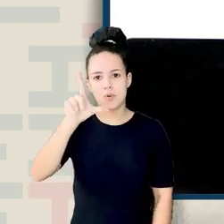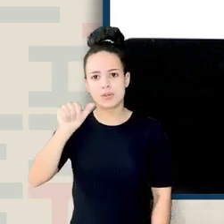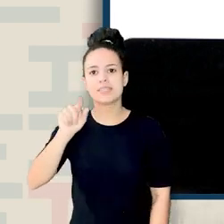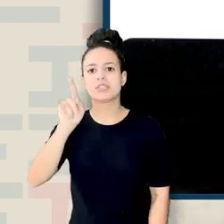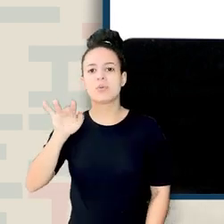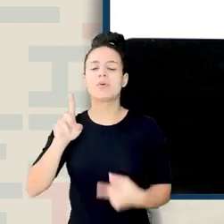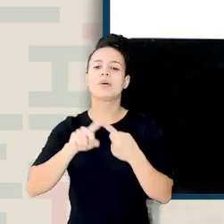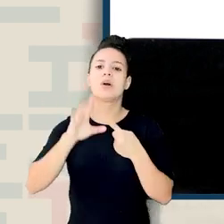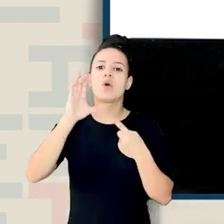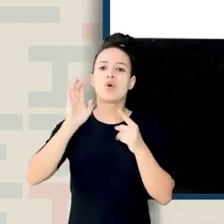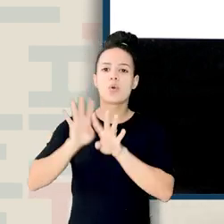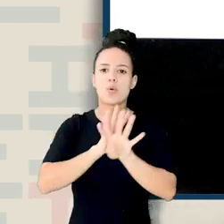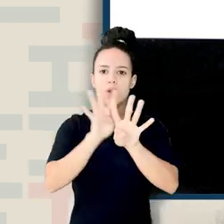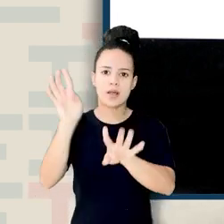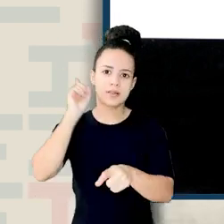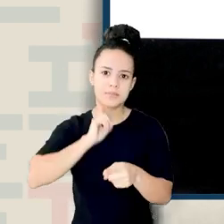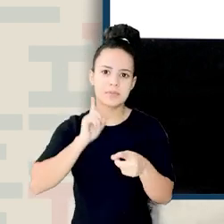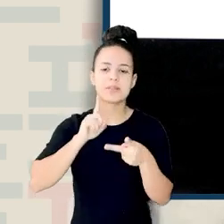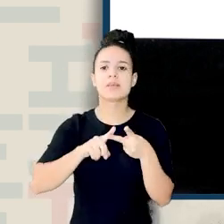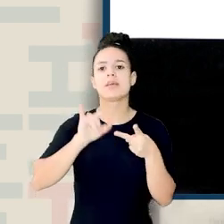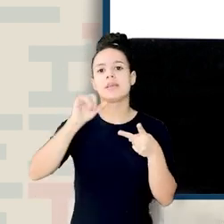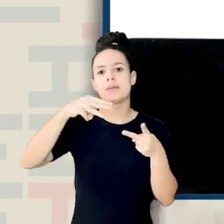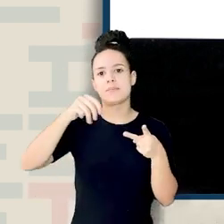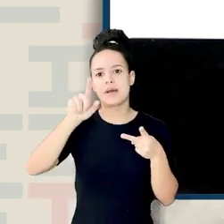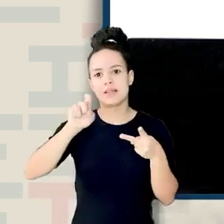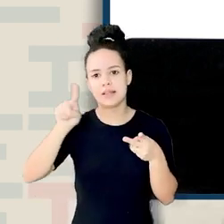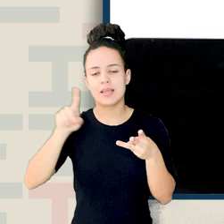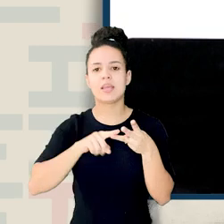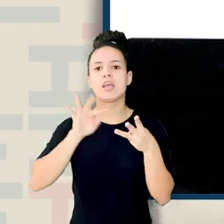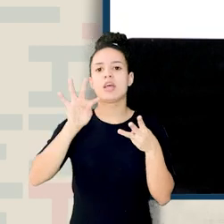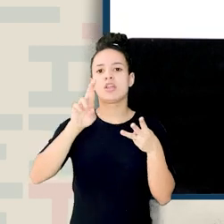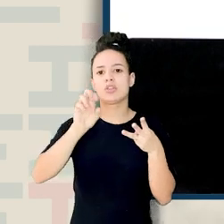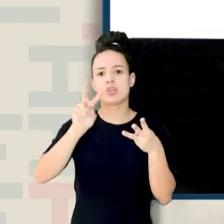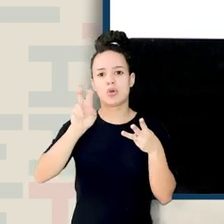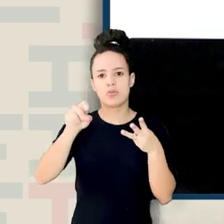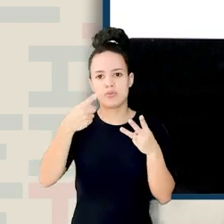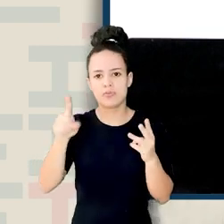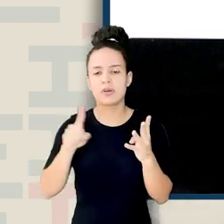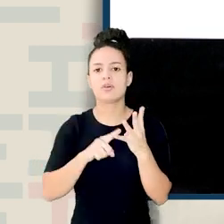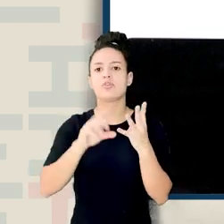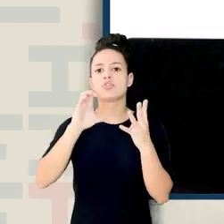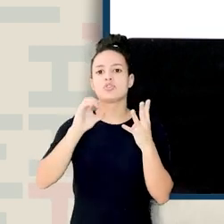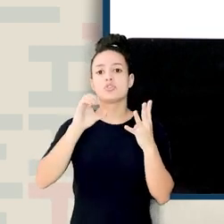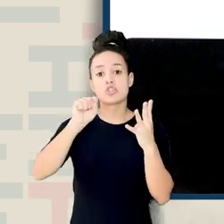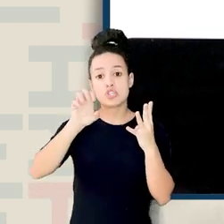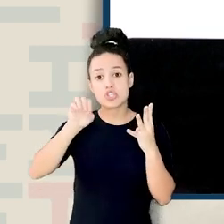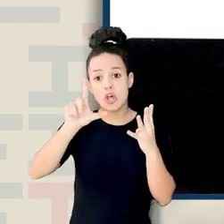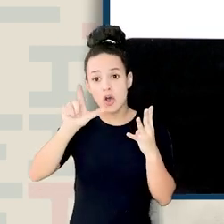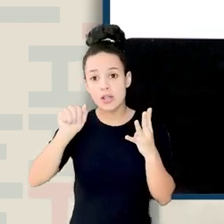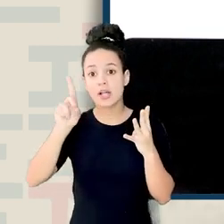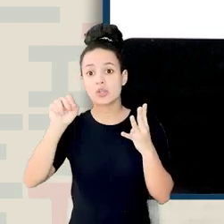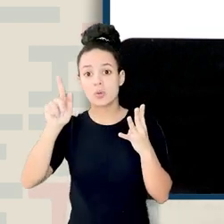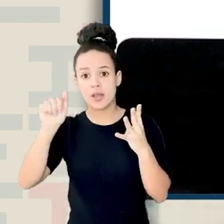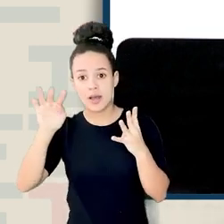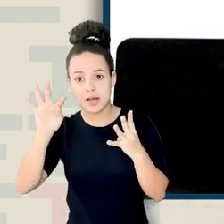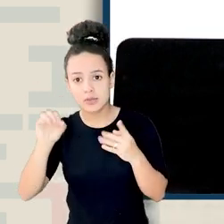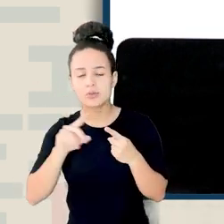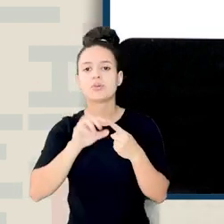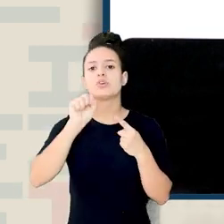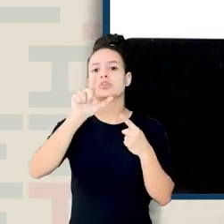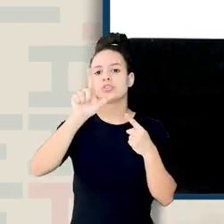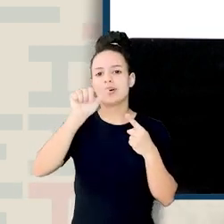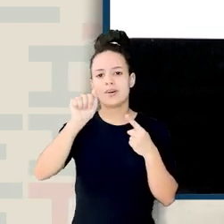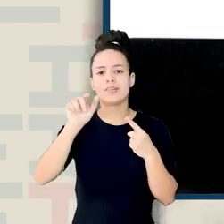mineira, luanda e malê, trovão, solo do gato, solo das alfaias, virada